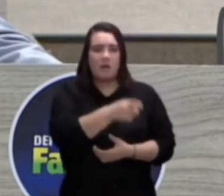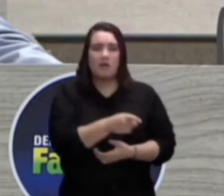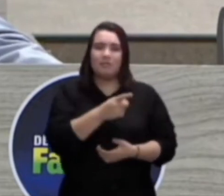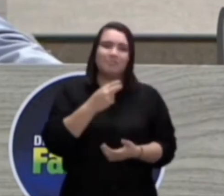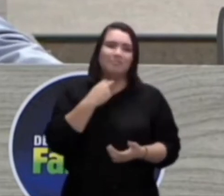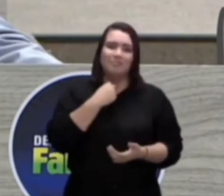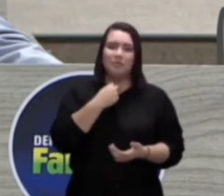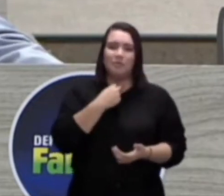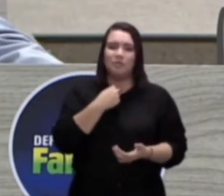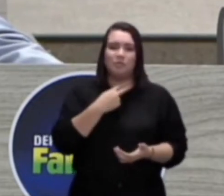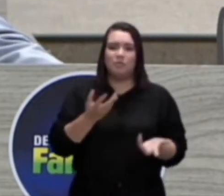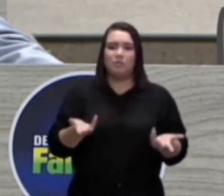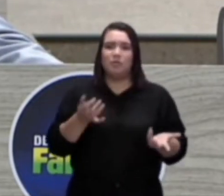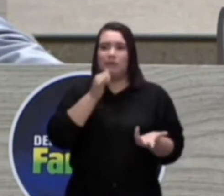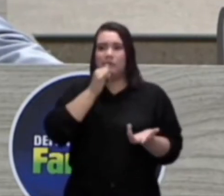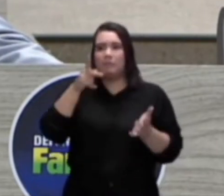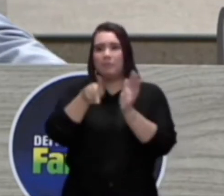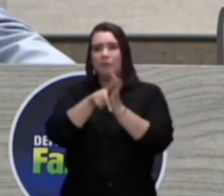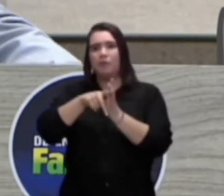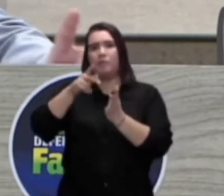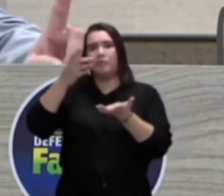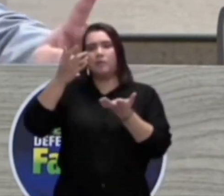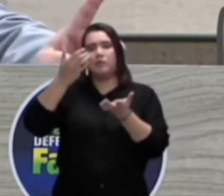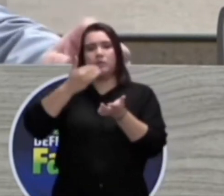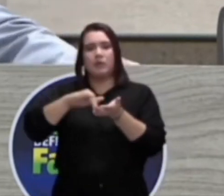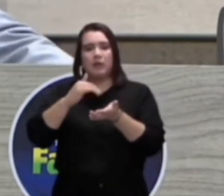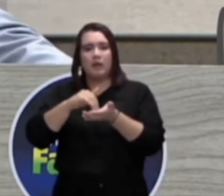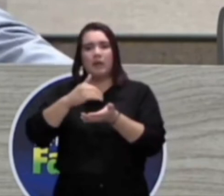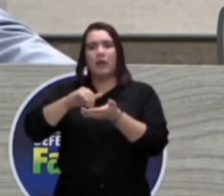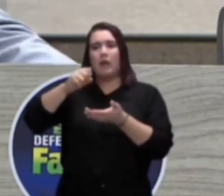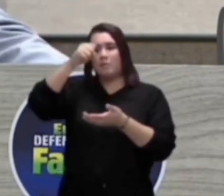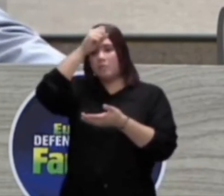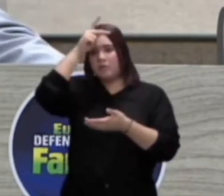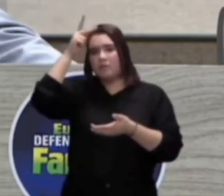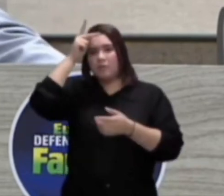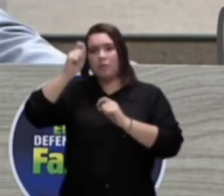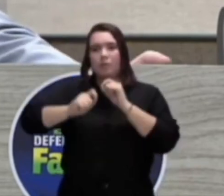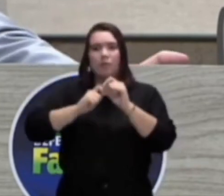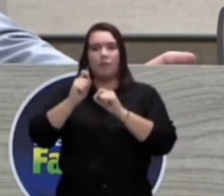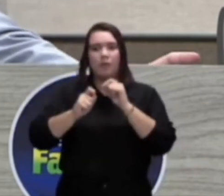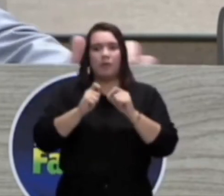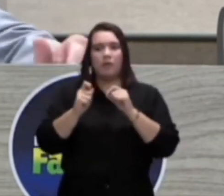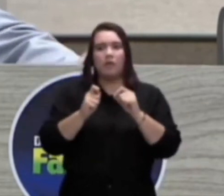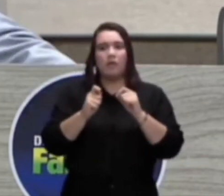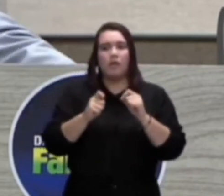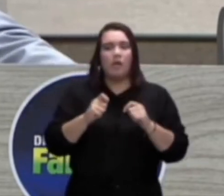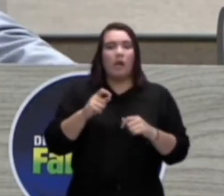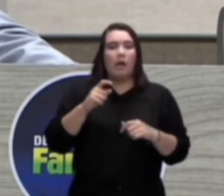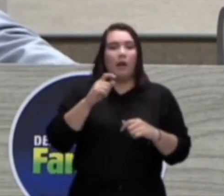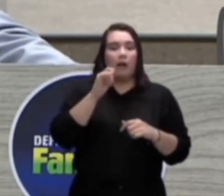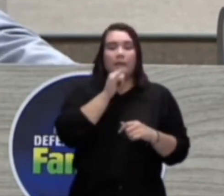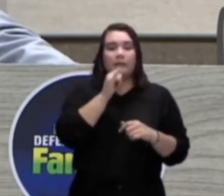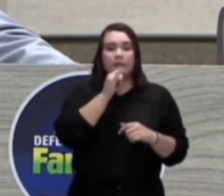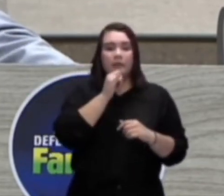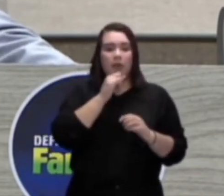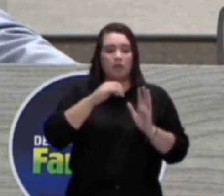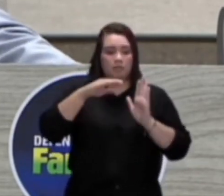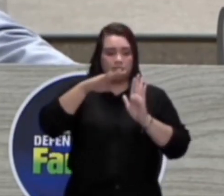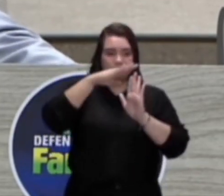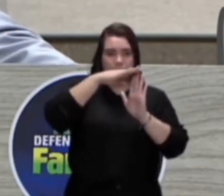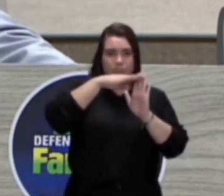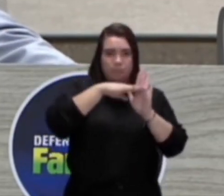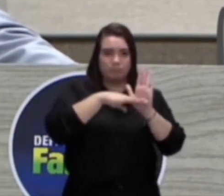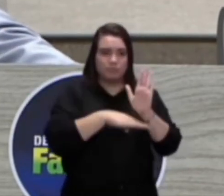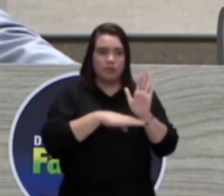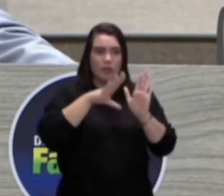do executivo e diretores do executivo ameaçando de levar lista das crianças que não se vacinou